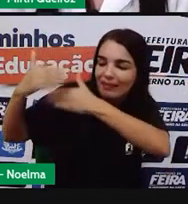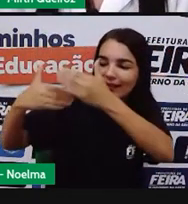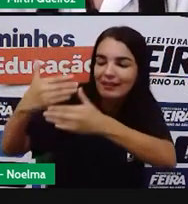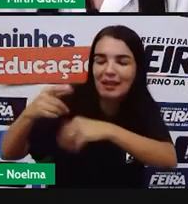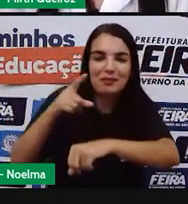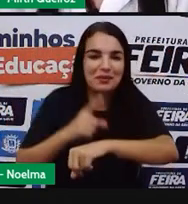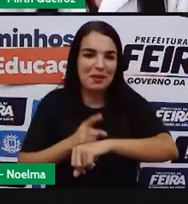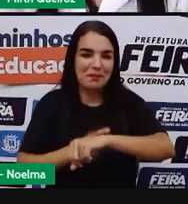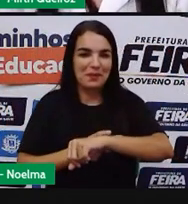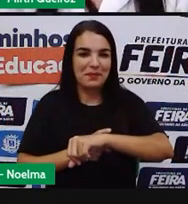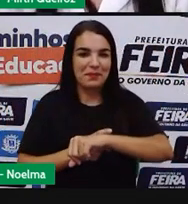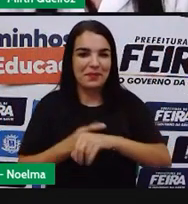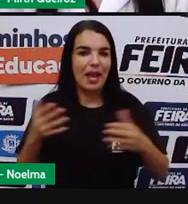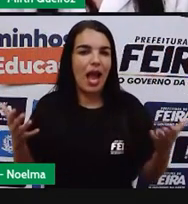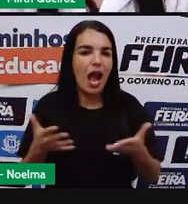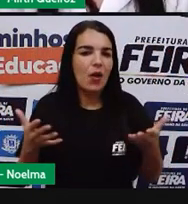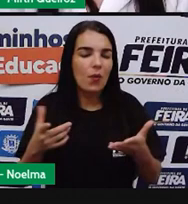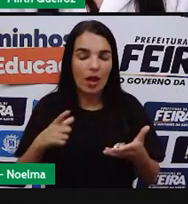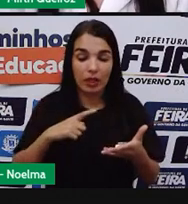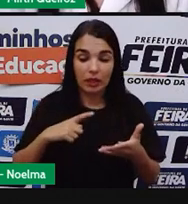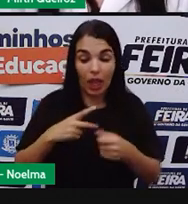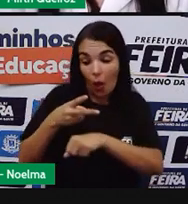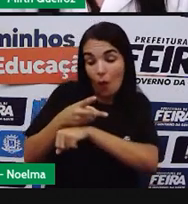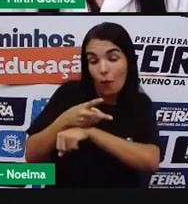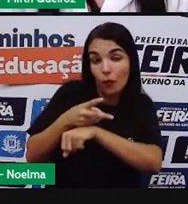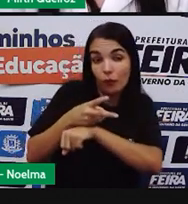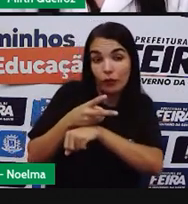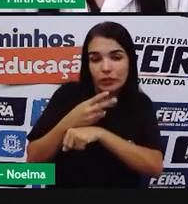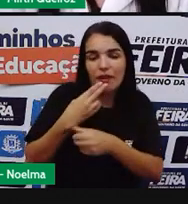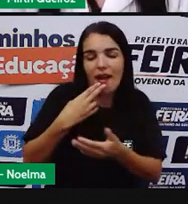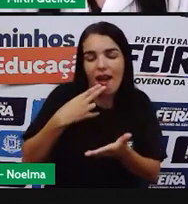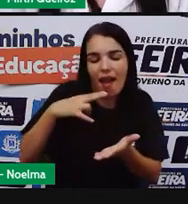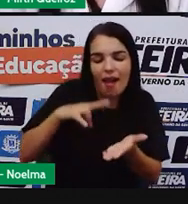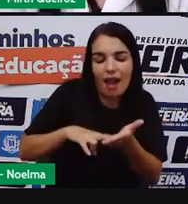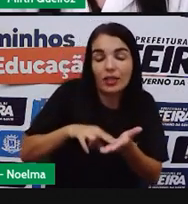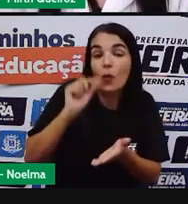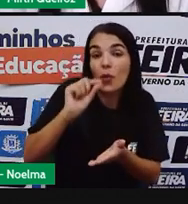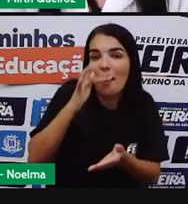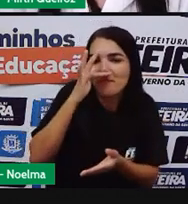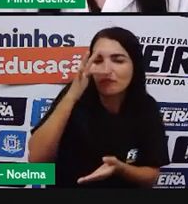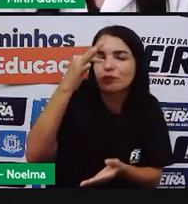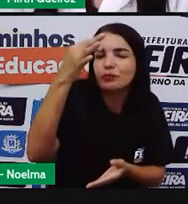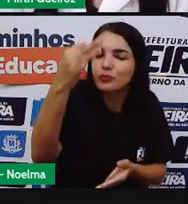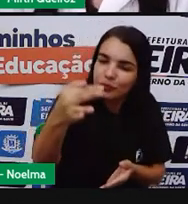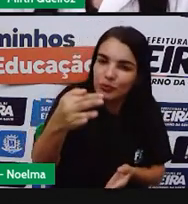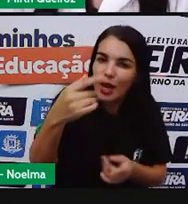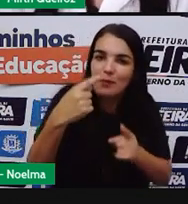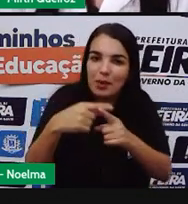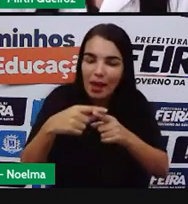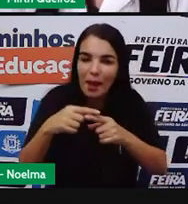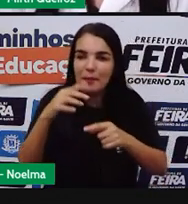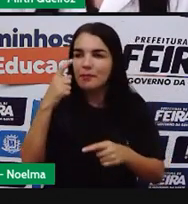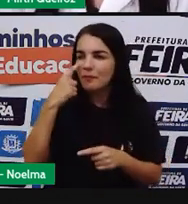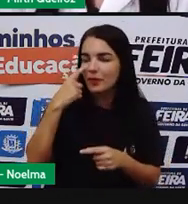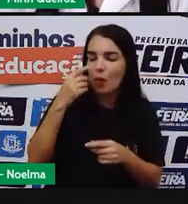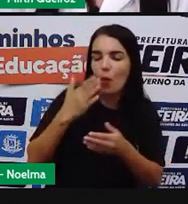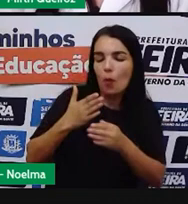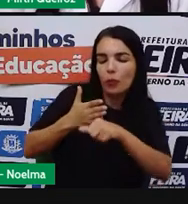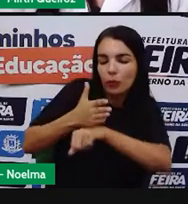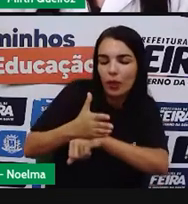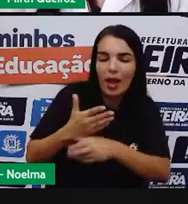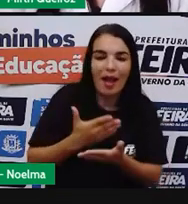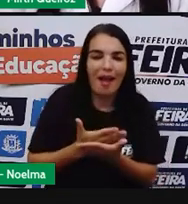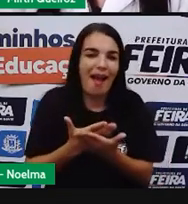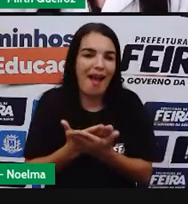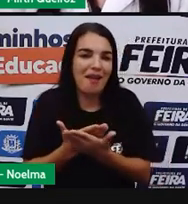tempo. E aqui a Pró trouxe para vocês uma carta para o futuro, para que nós possamos aí introduzir